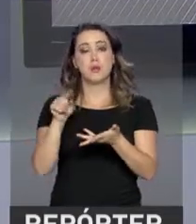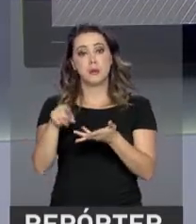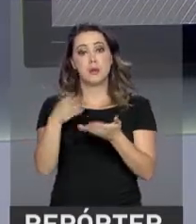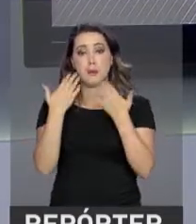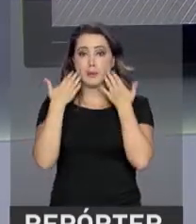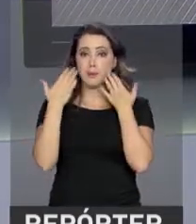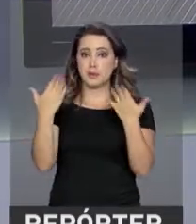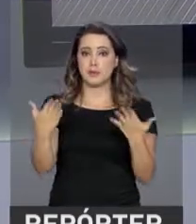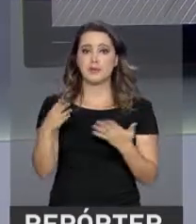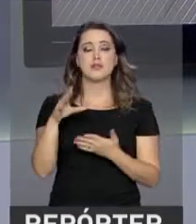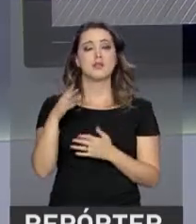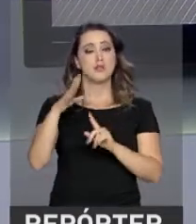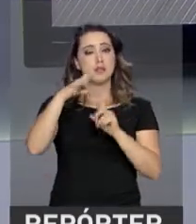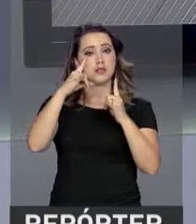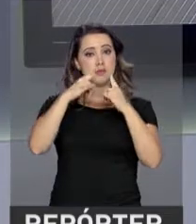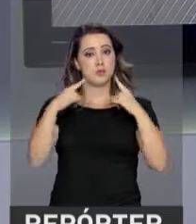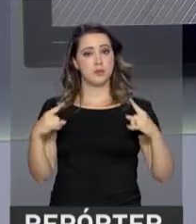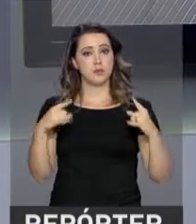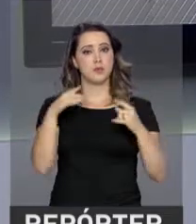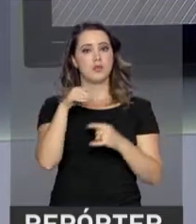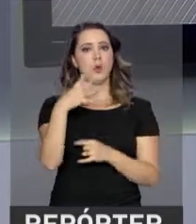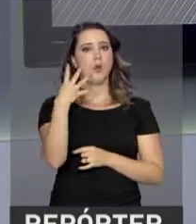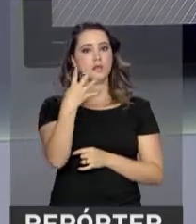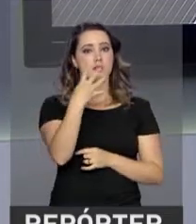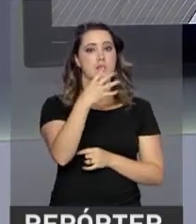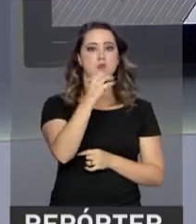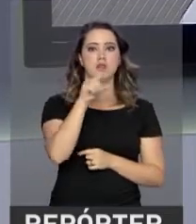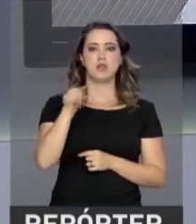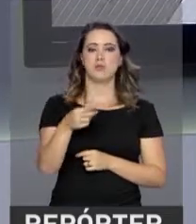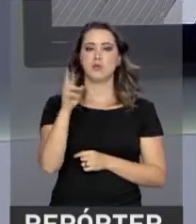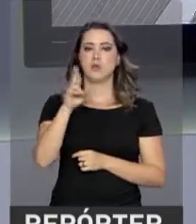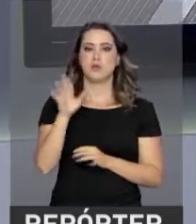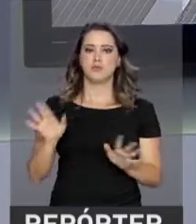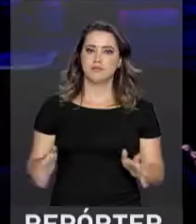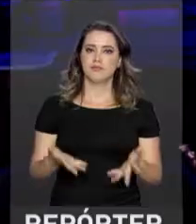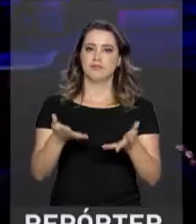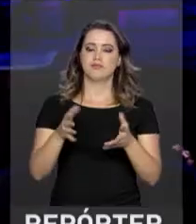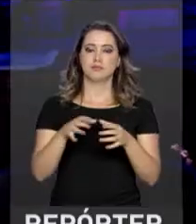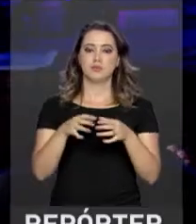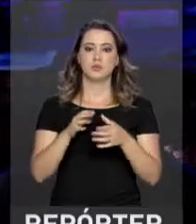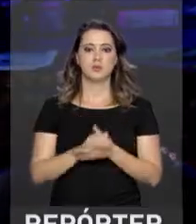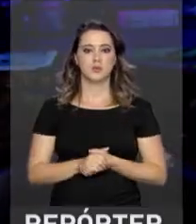serão 440 mil reais para incentivar o setor